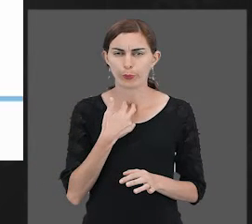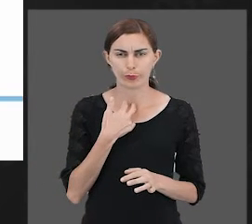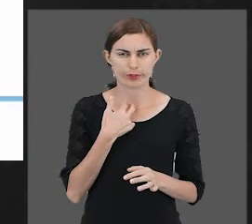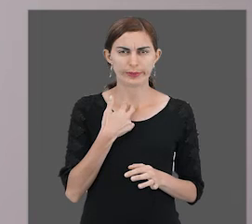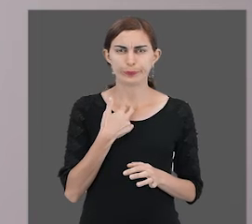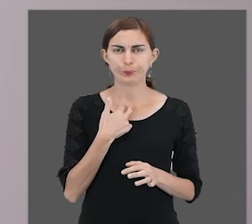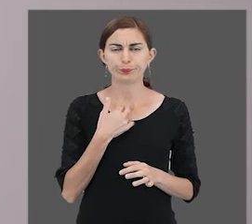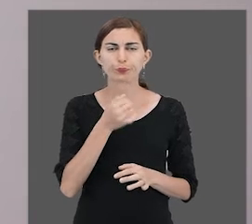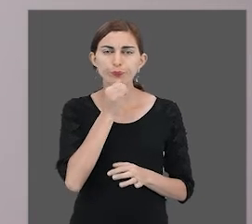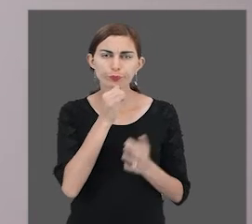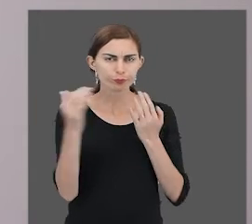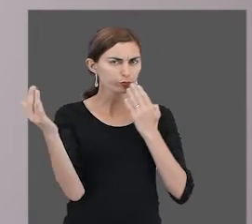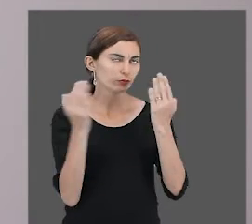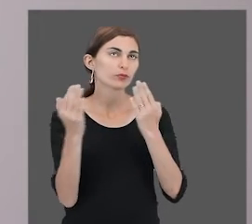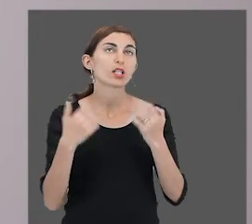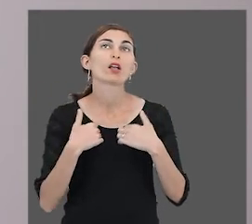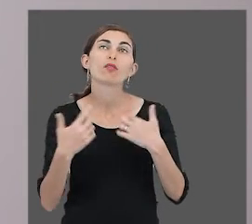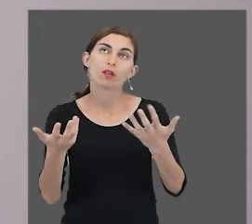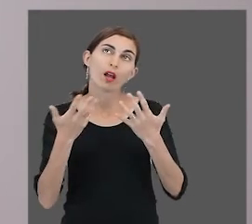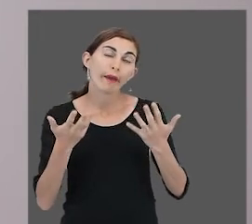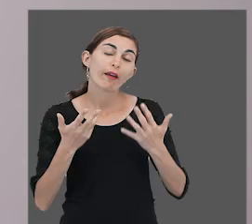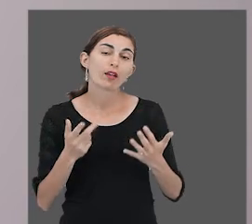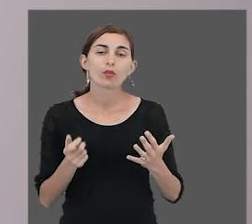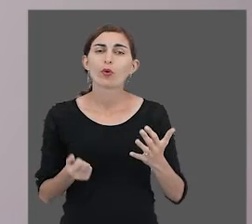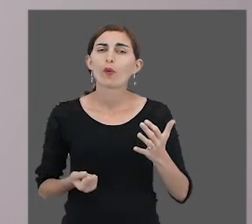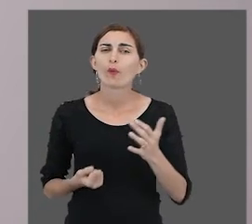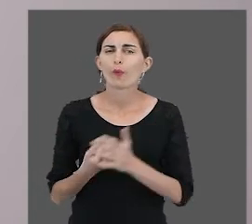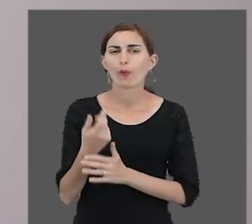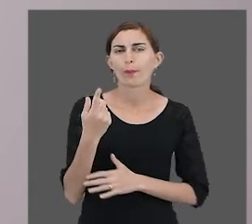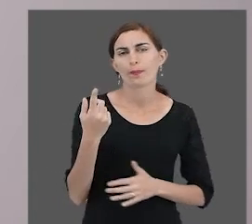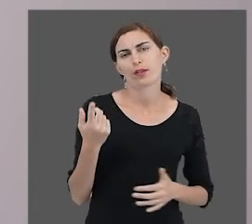exemplo, eu quero comprar